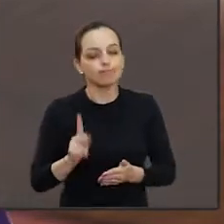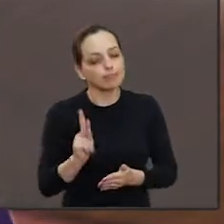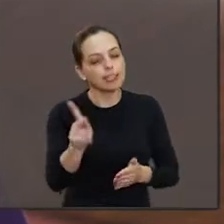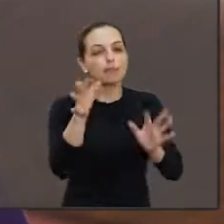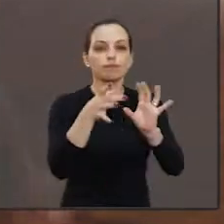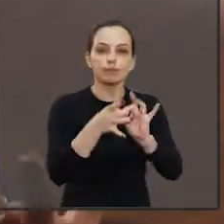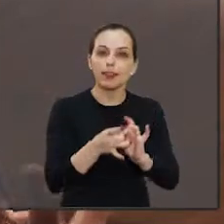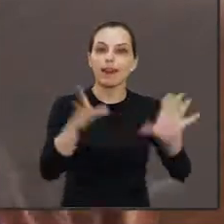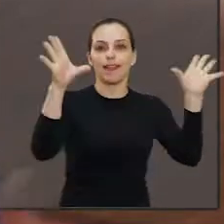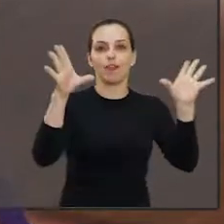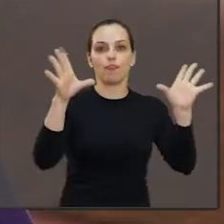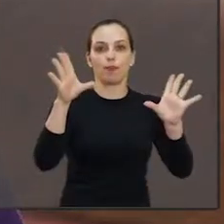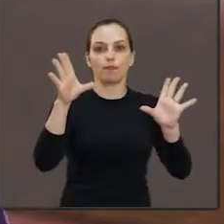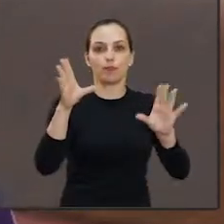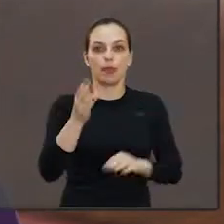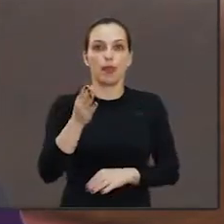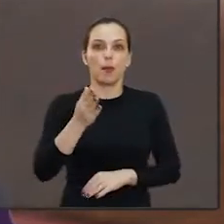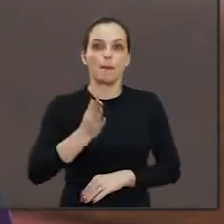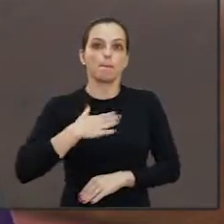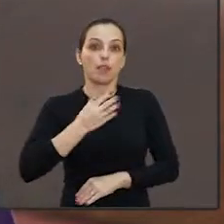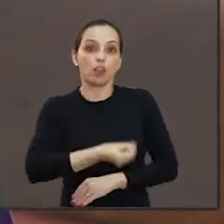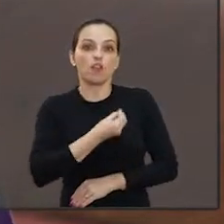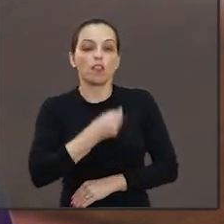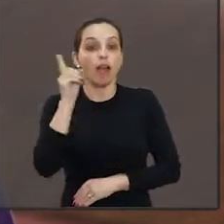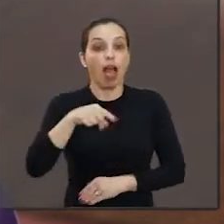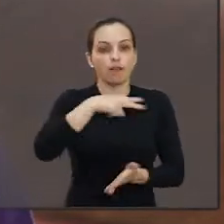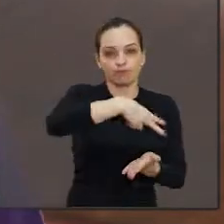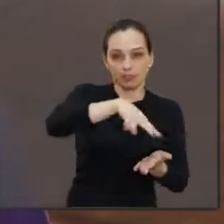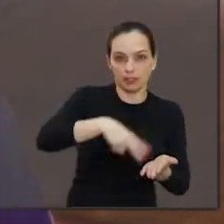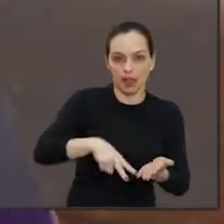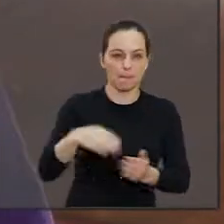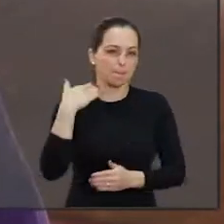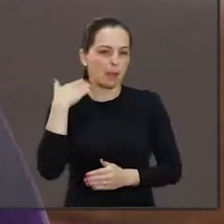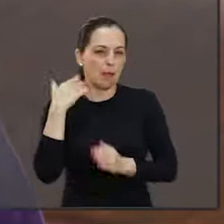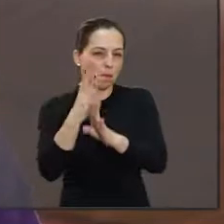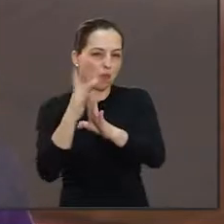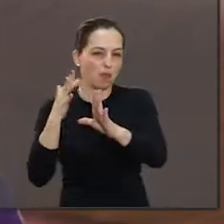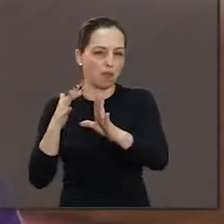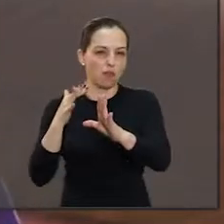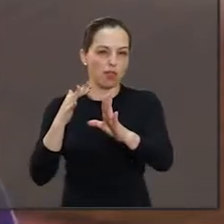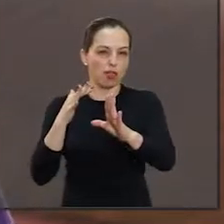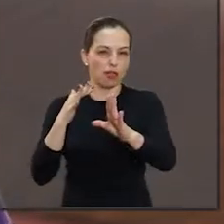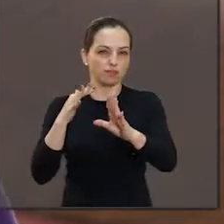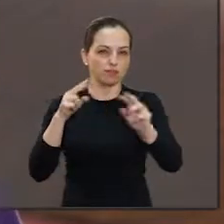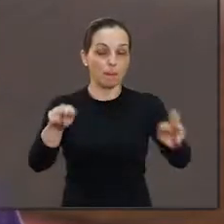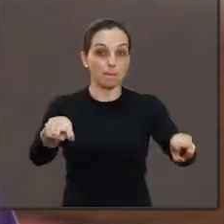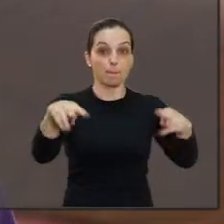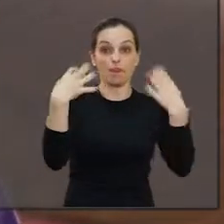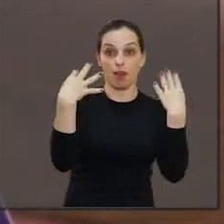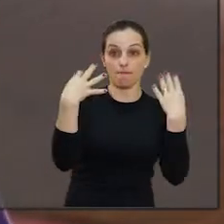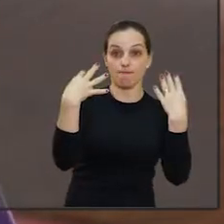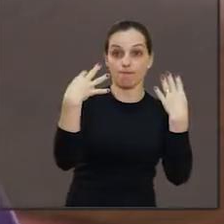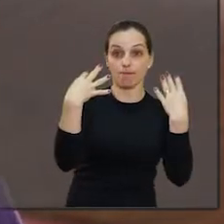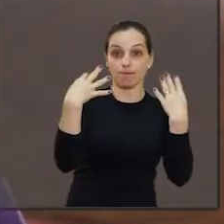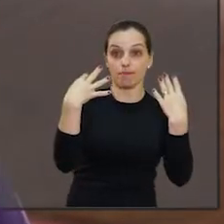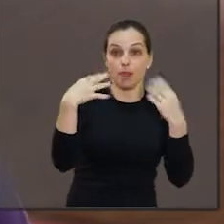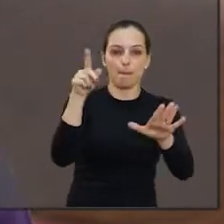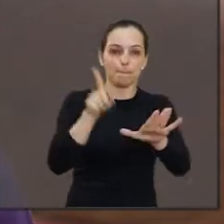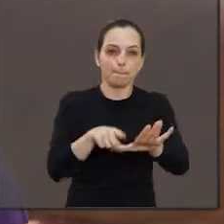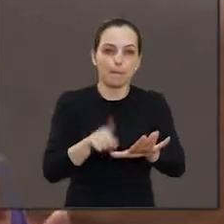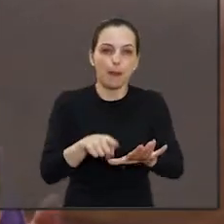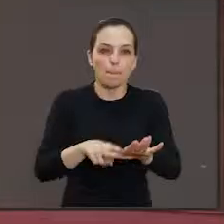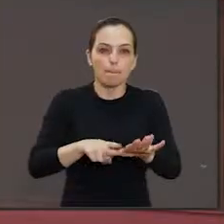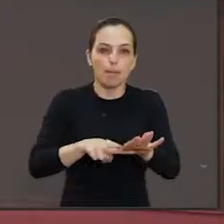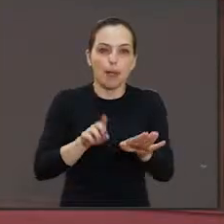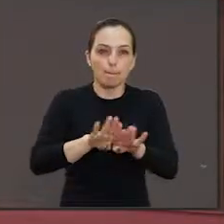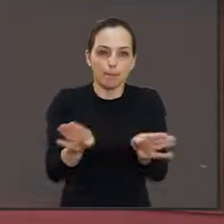é a razão da minha vida. Se você me vê em algum espaço, numa fila de banco, você pode olhar no pezinho. Tá